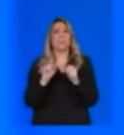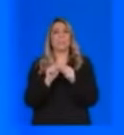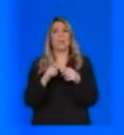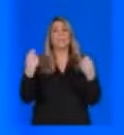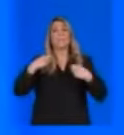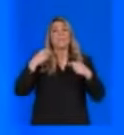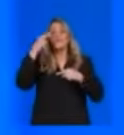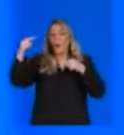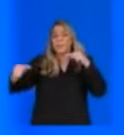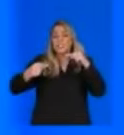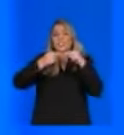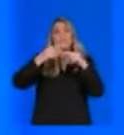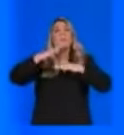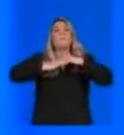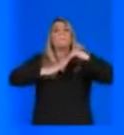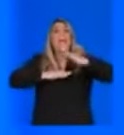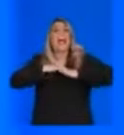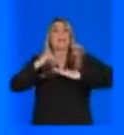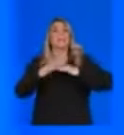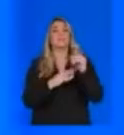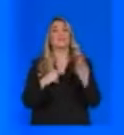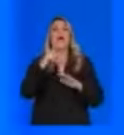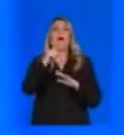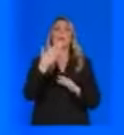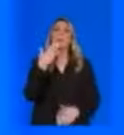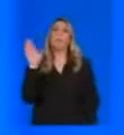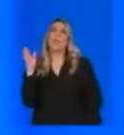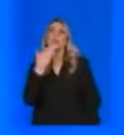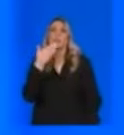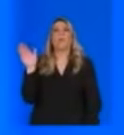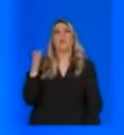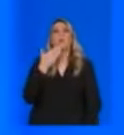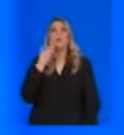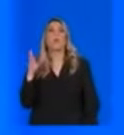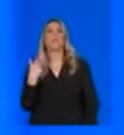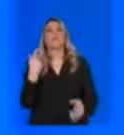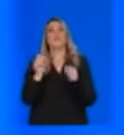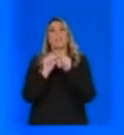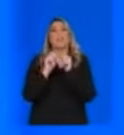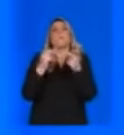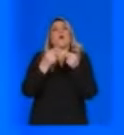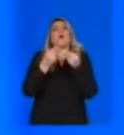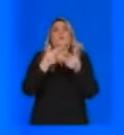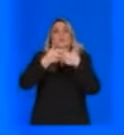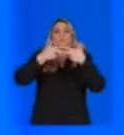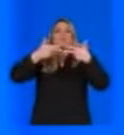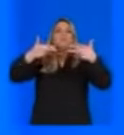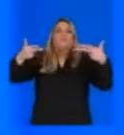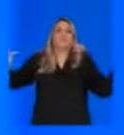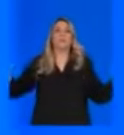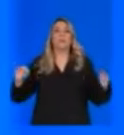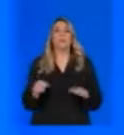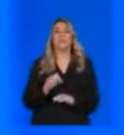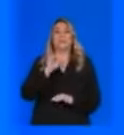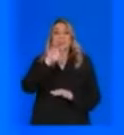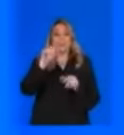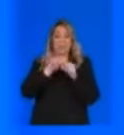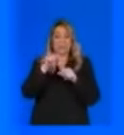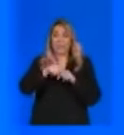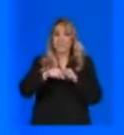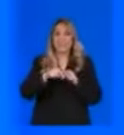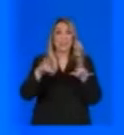objetivos e práticos não adianta sair prometendo para construir o monte de coisa se nem o que está sendo construído será